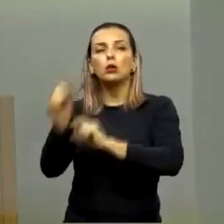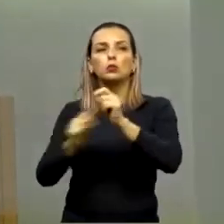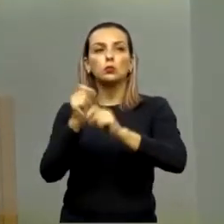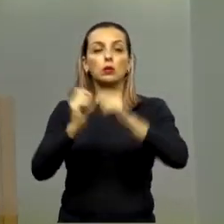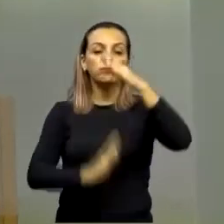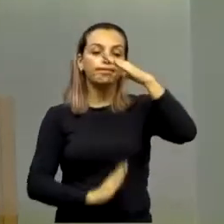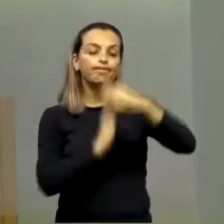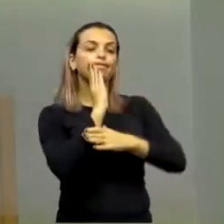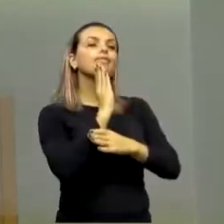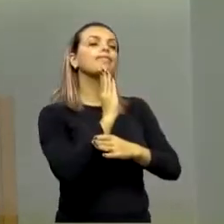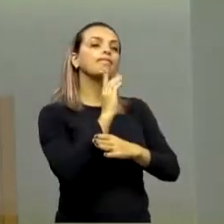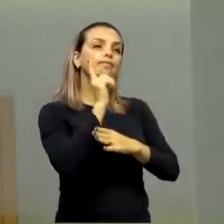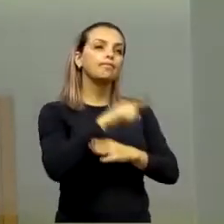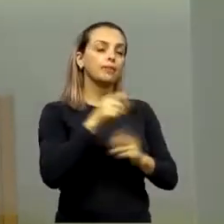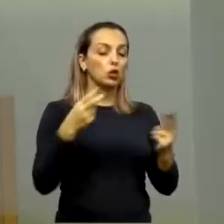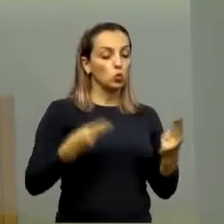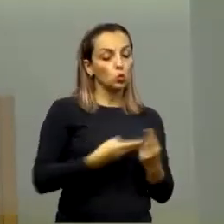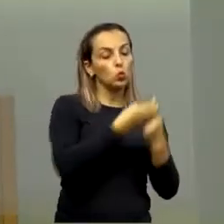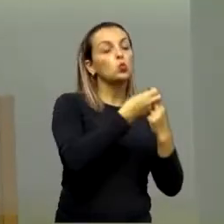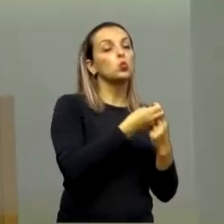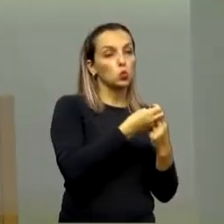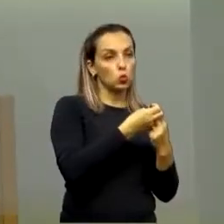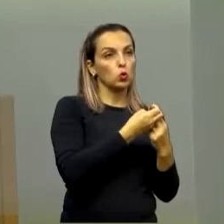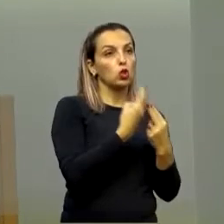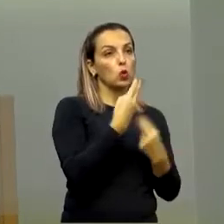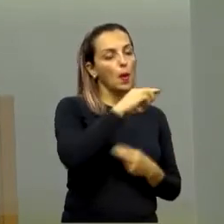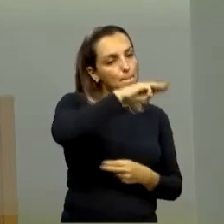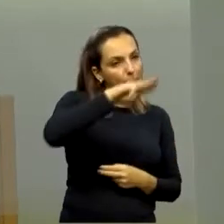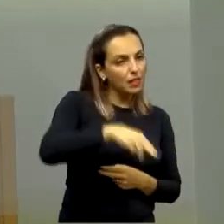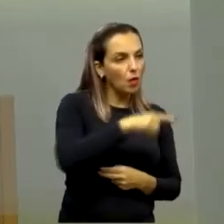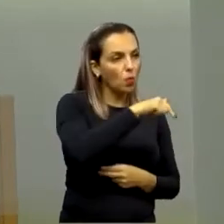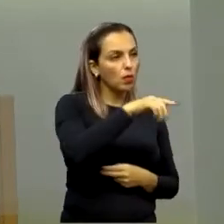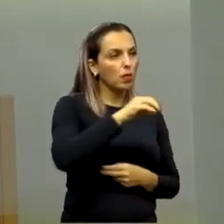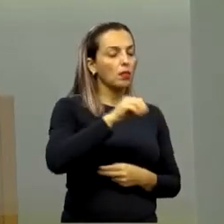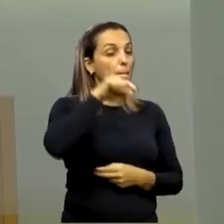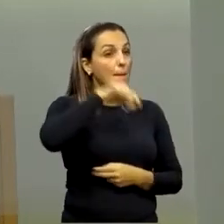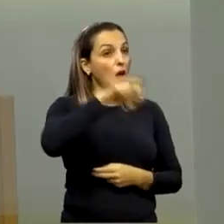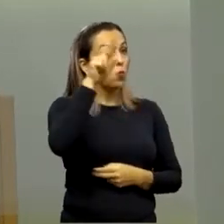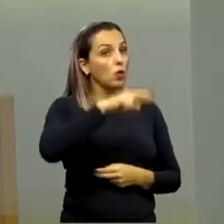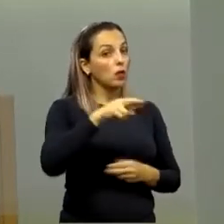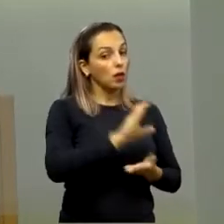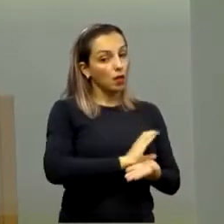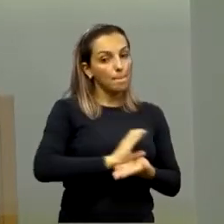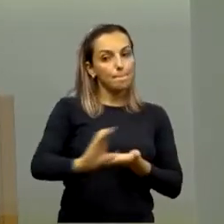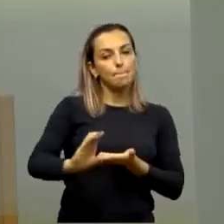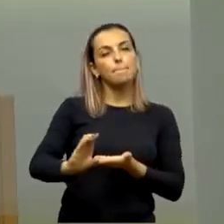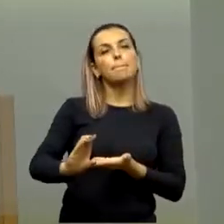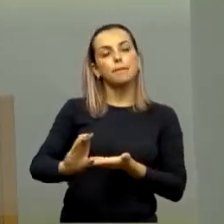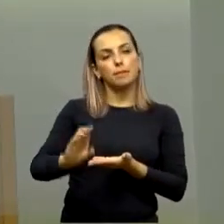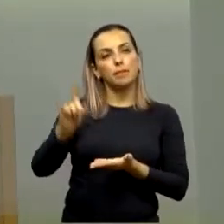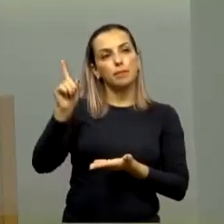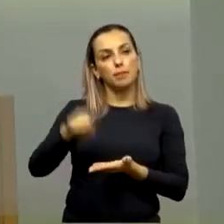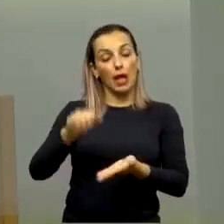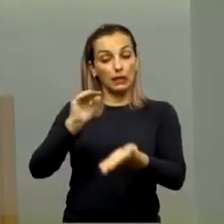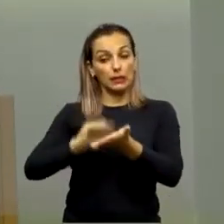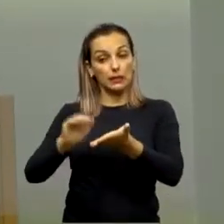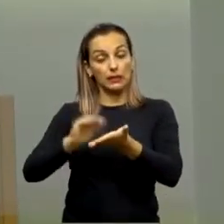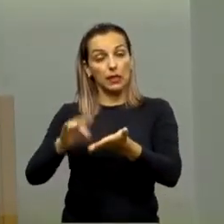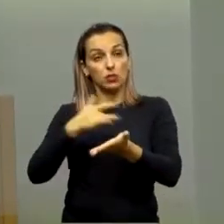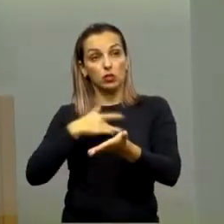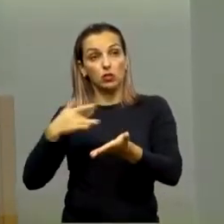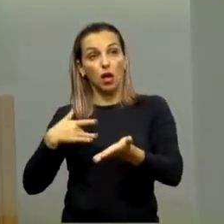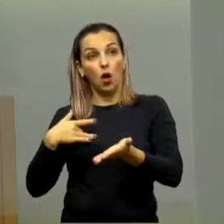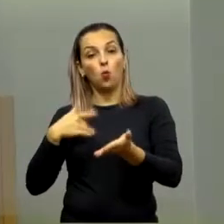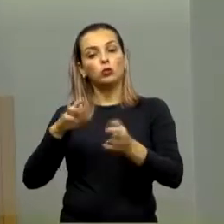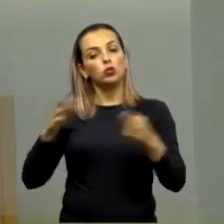teto porque vocês sabem que o SUS manda dois milhões e setecentos e repassado a secretária de saúde veio